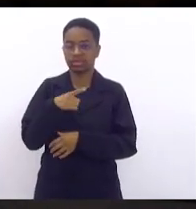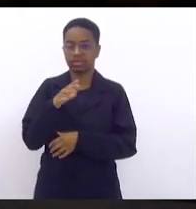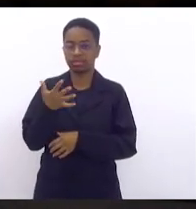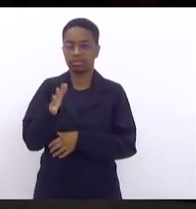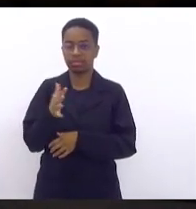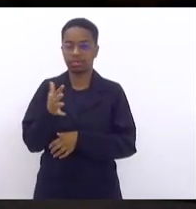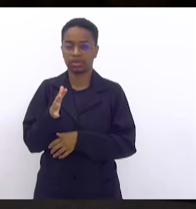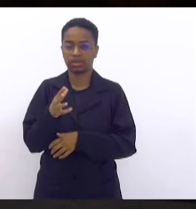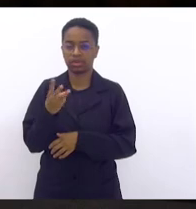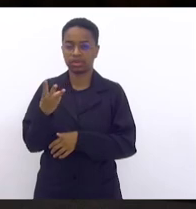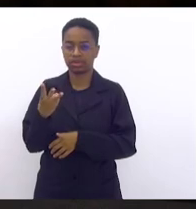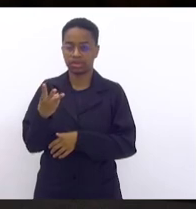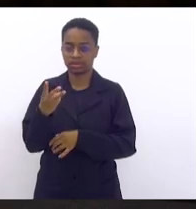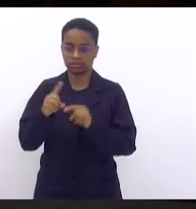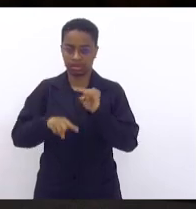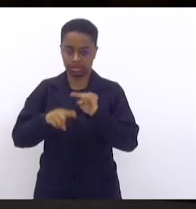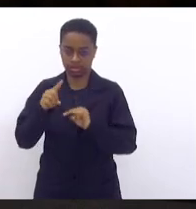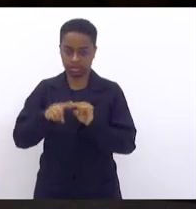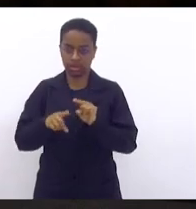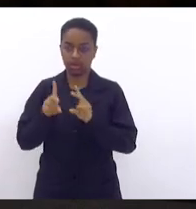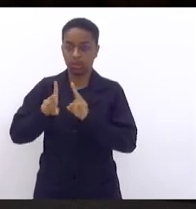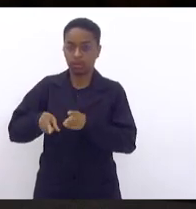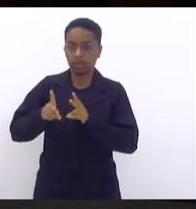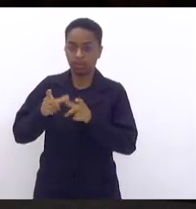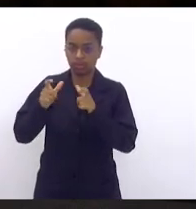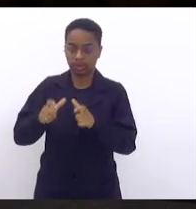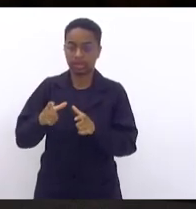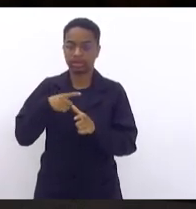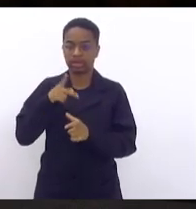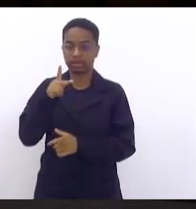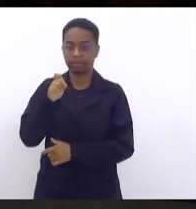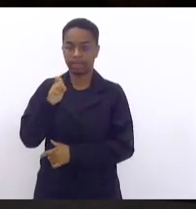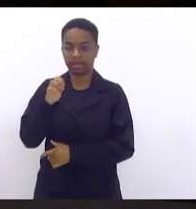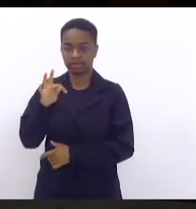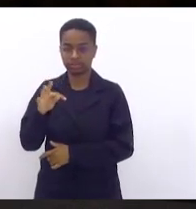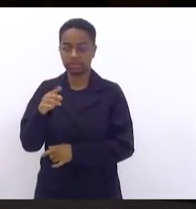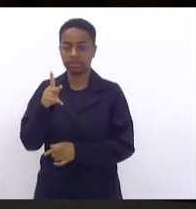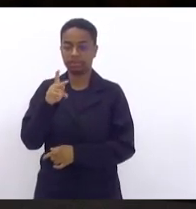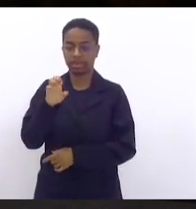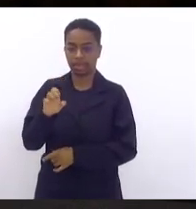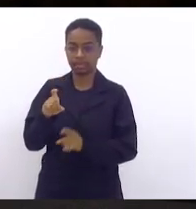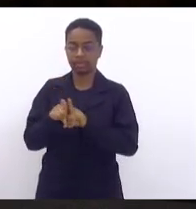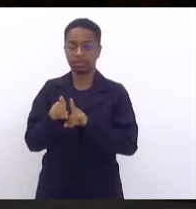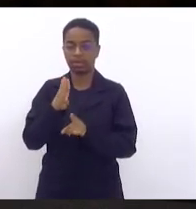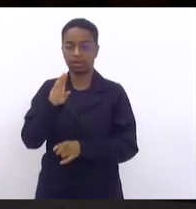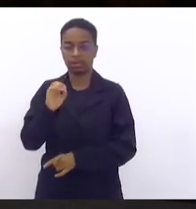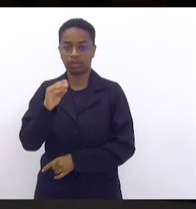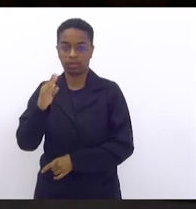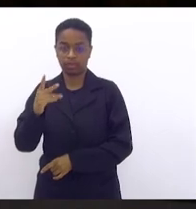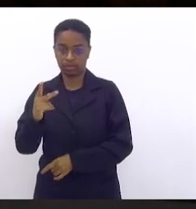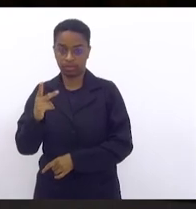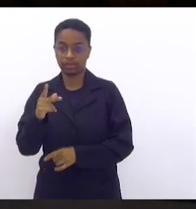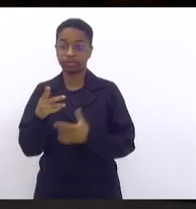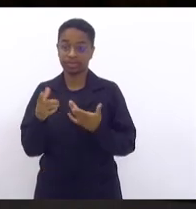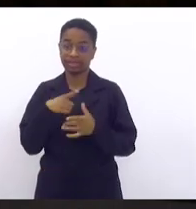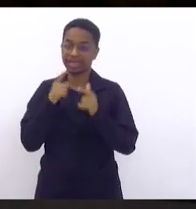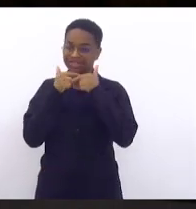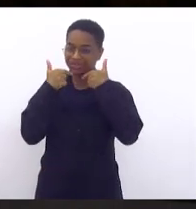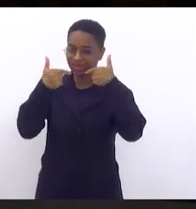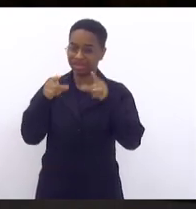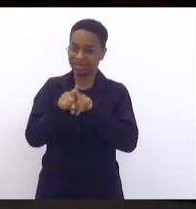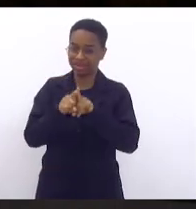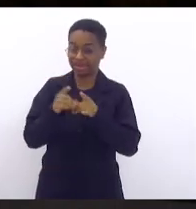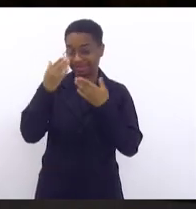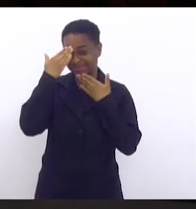três matérias-primas né na mesma peça ele tem o pet o pé e o Bob Então é ele coloca aqui um sorriso também